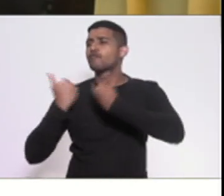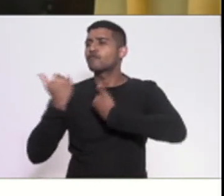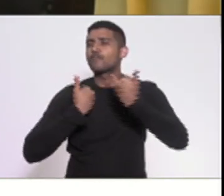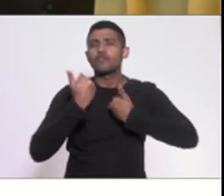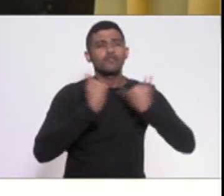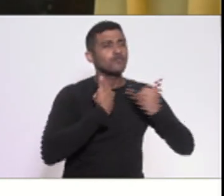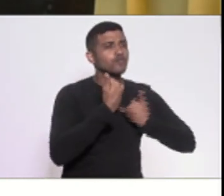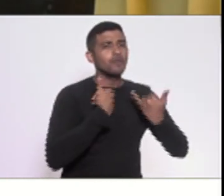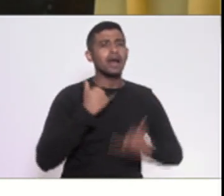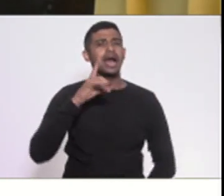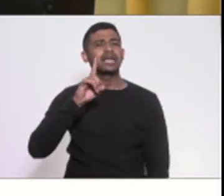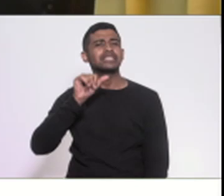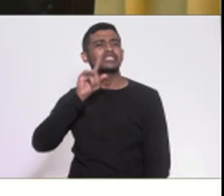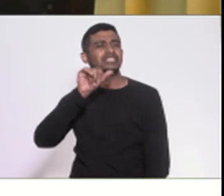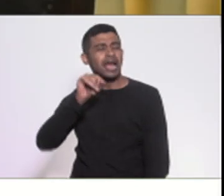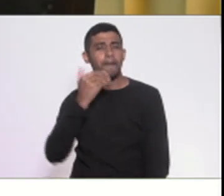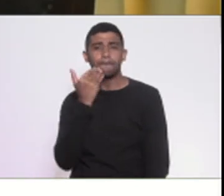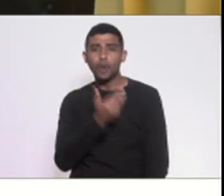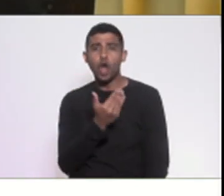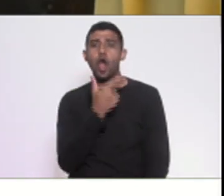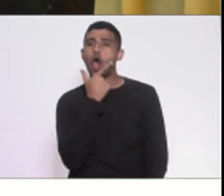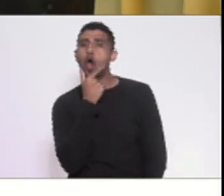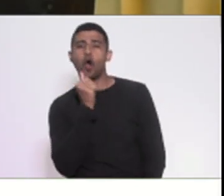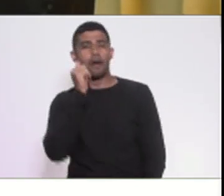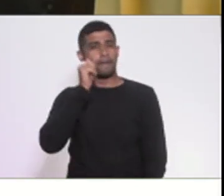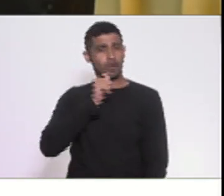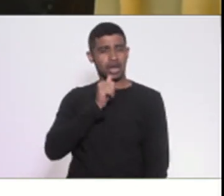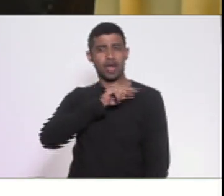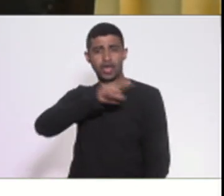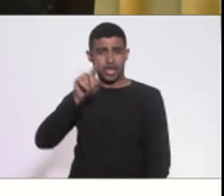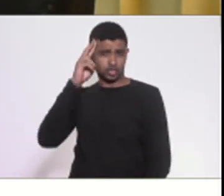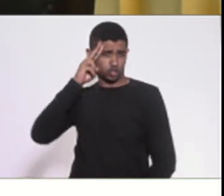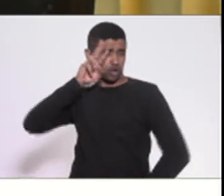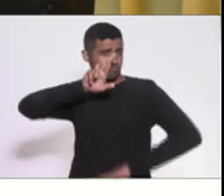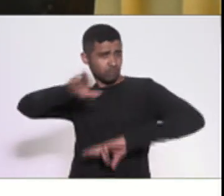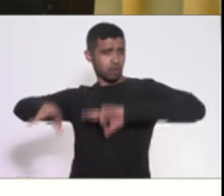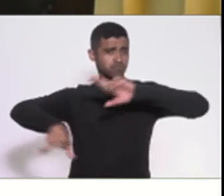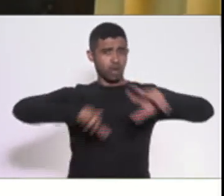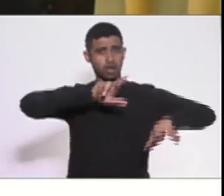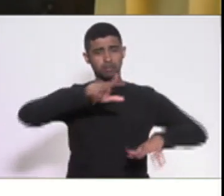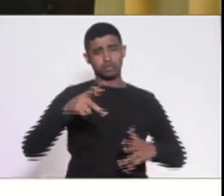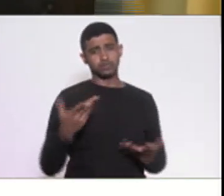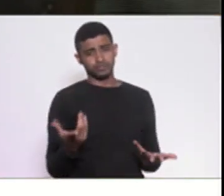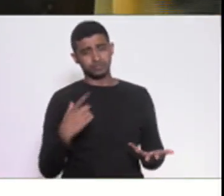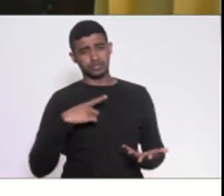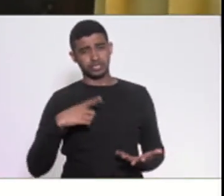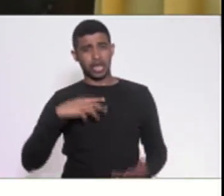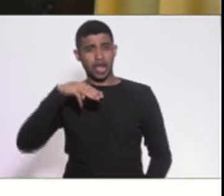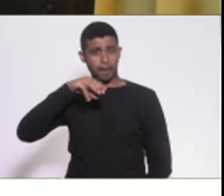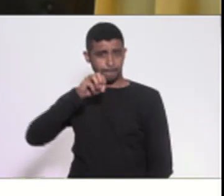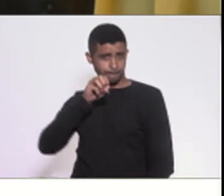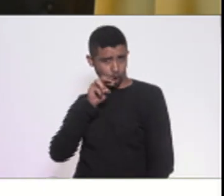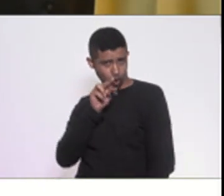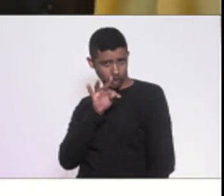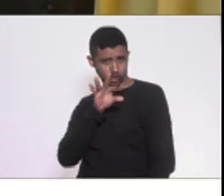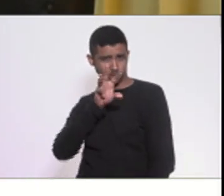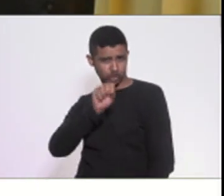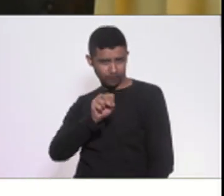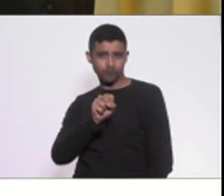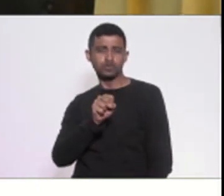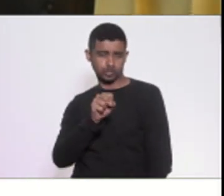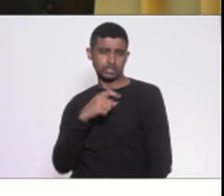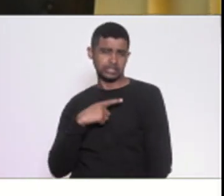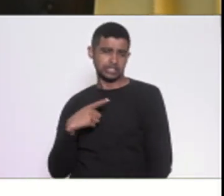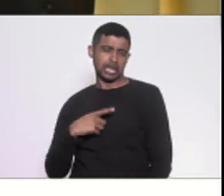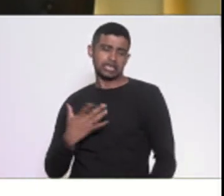para mostrar que homens e mulheres morrem em contextos distintos, seguindo causas e razões muito específicas e que, em